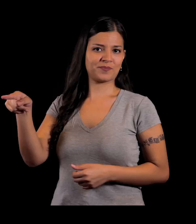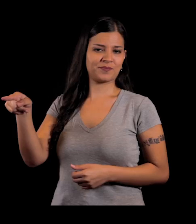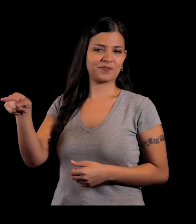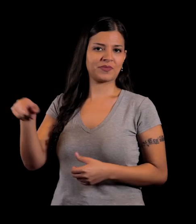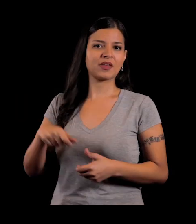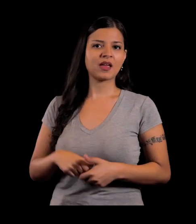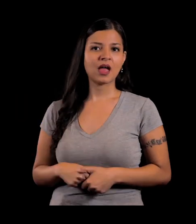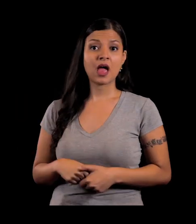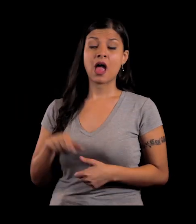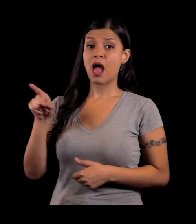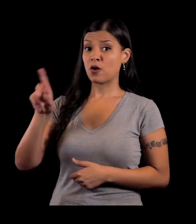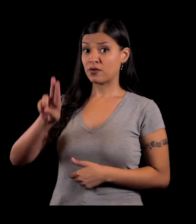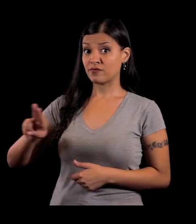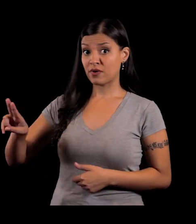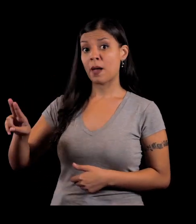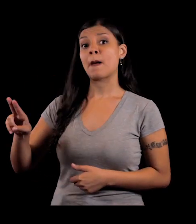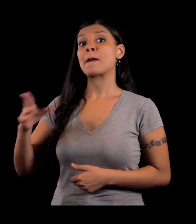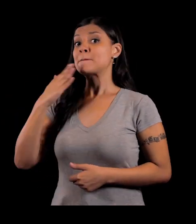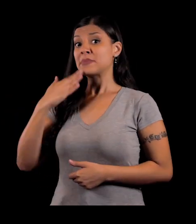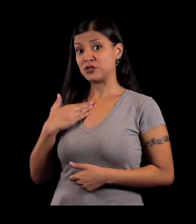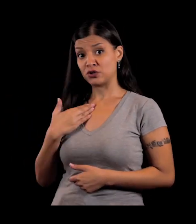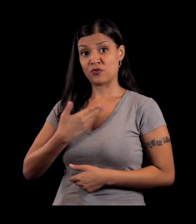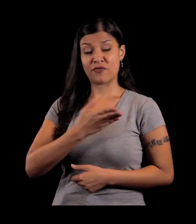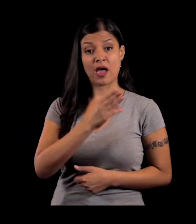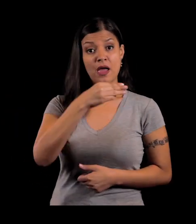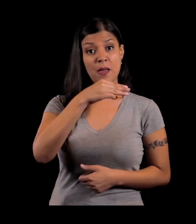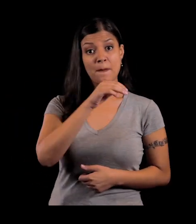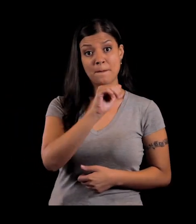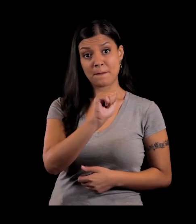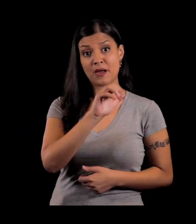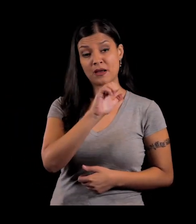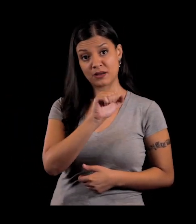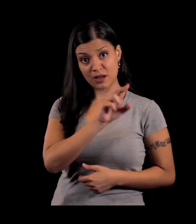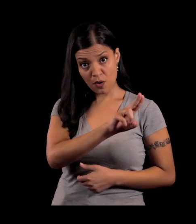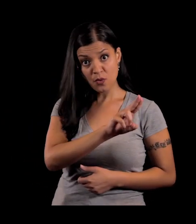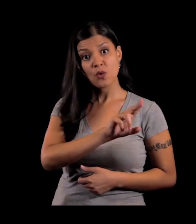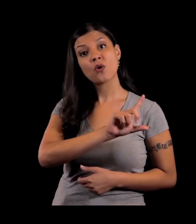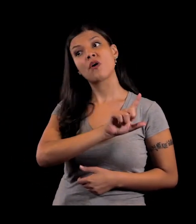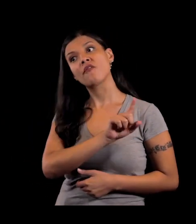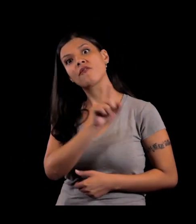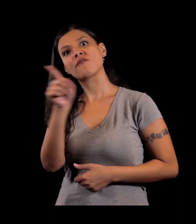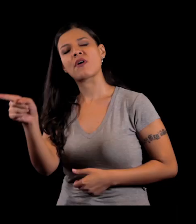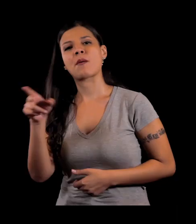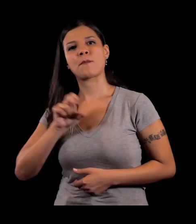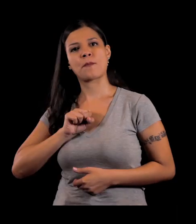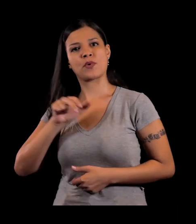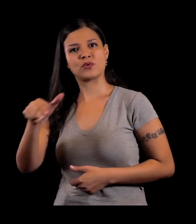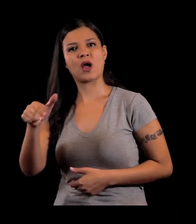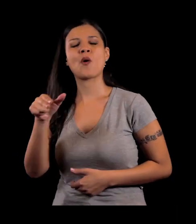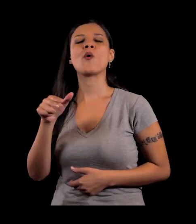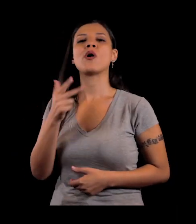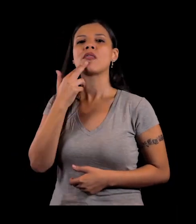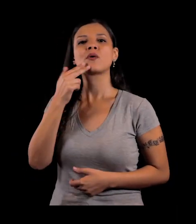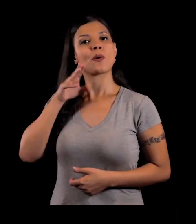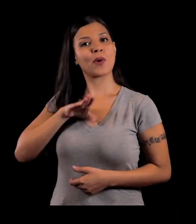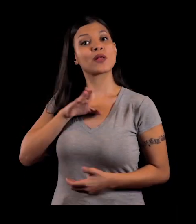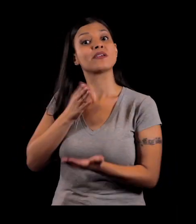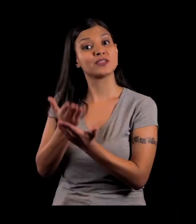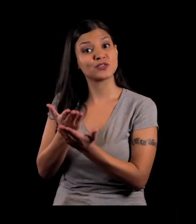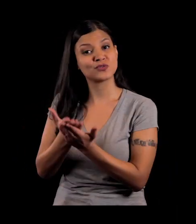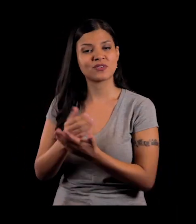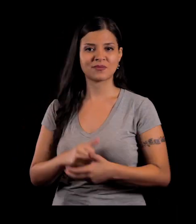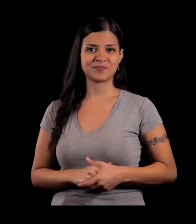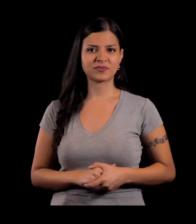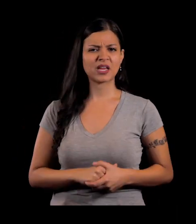E a universidade mandou-me para Macau e depois para Portugal para estudar esta língua. Para uma pessoa que já domina bem